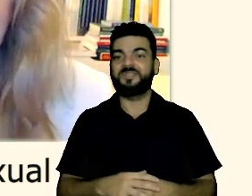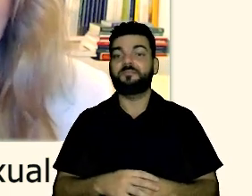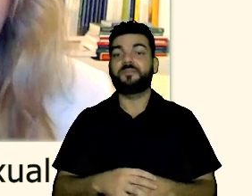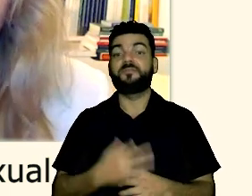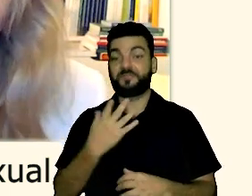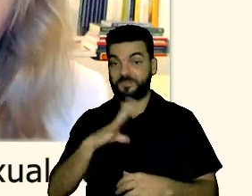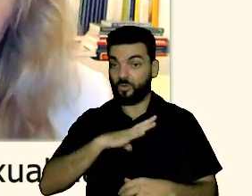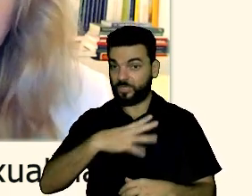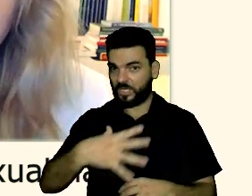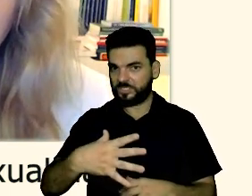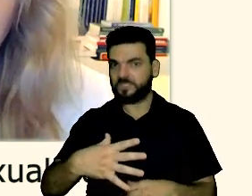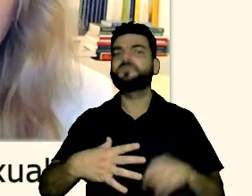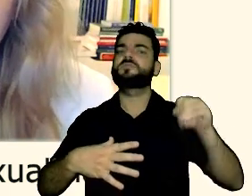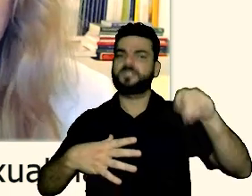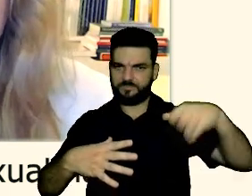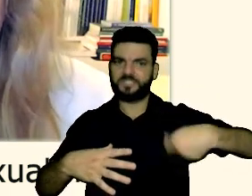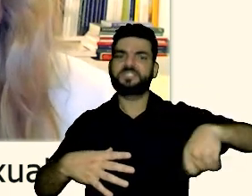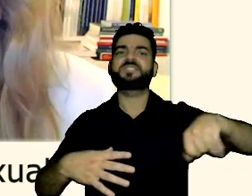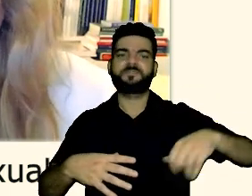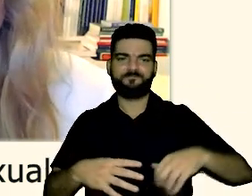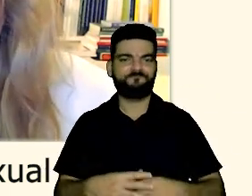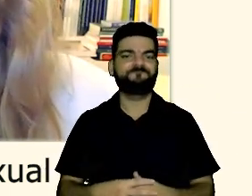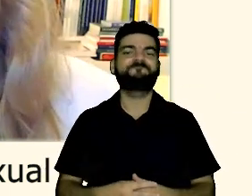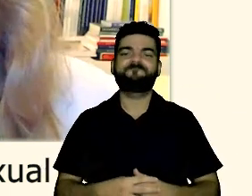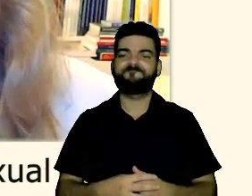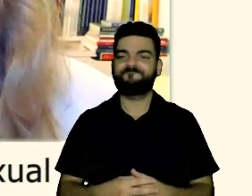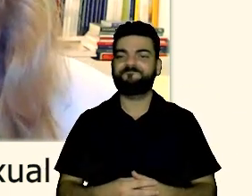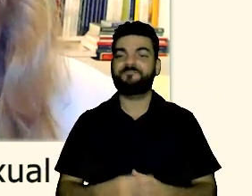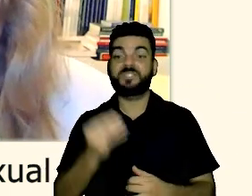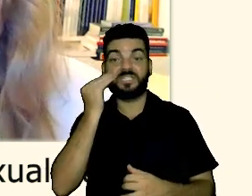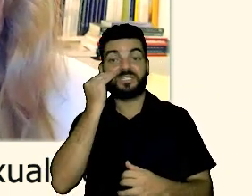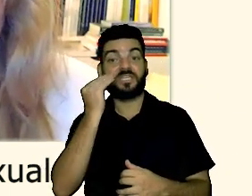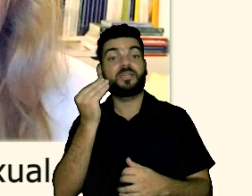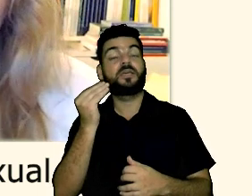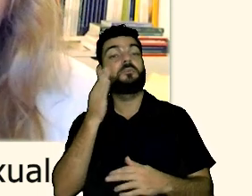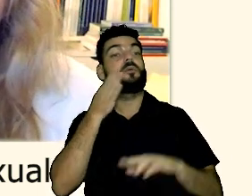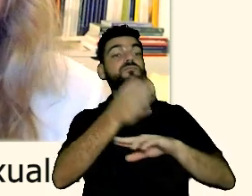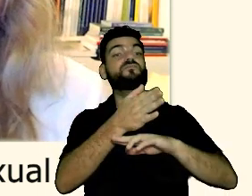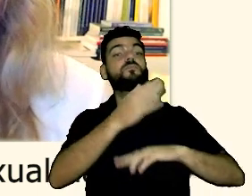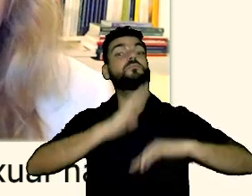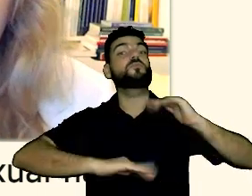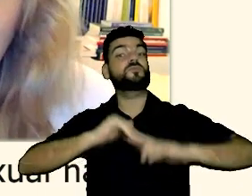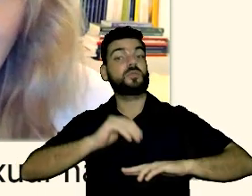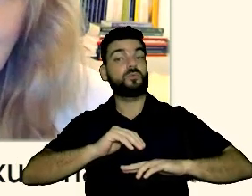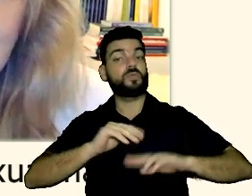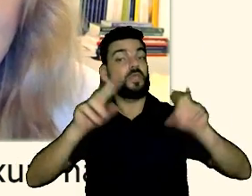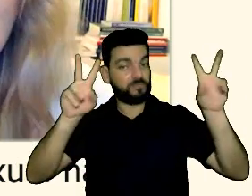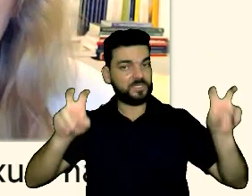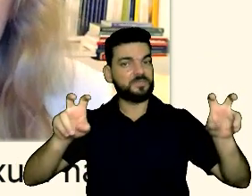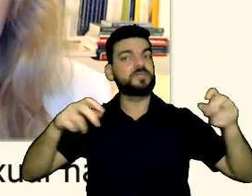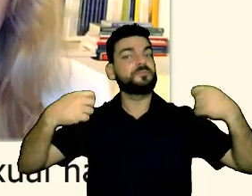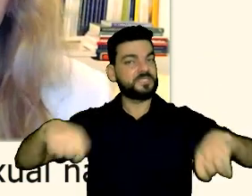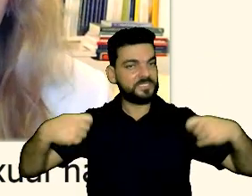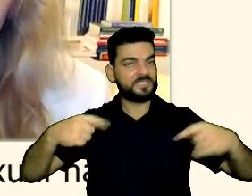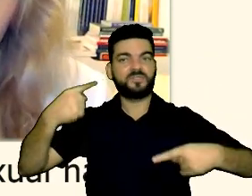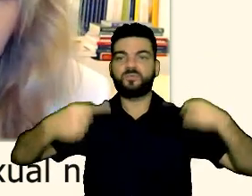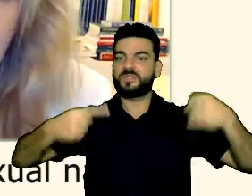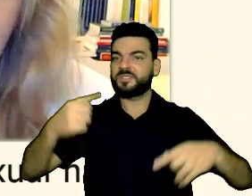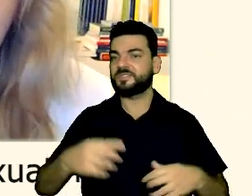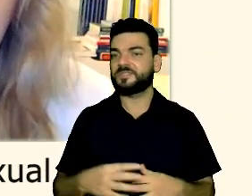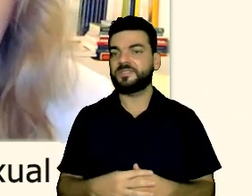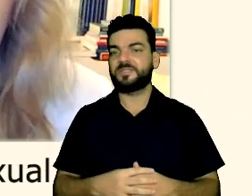né? Então, eu vejo isso. Eu vejo que adorei a palavra, não quero me estender, da colega, coragem. É preciso